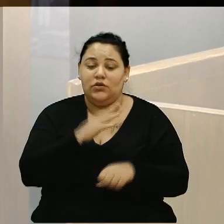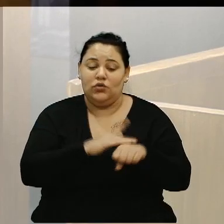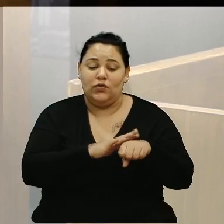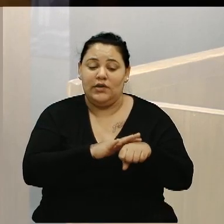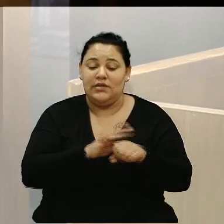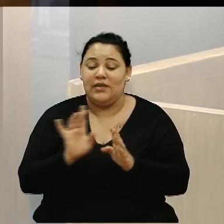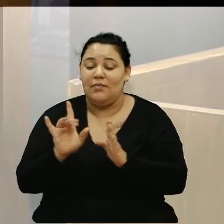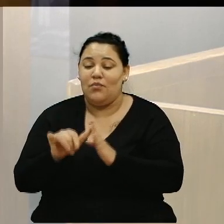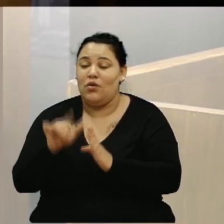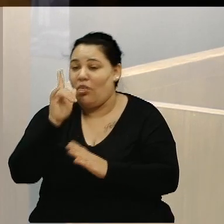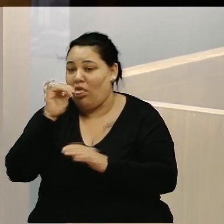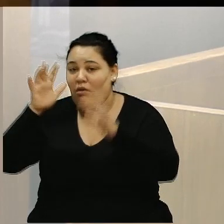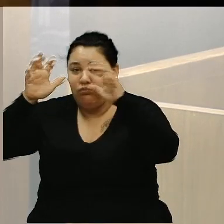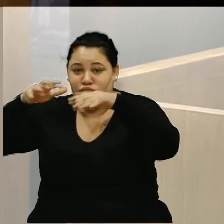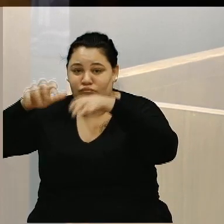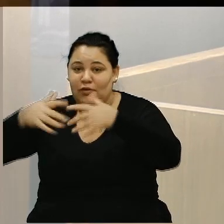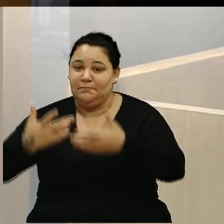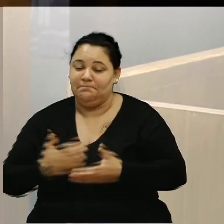do alagamento.